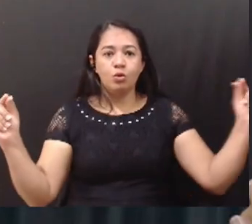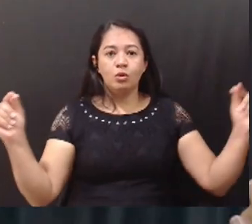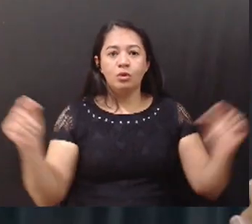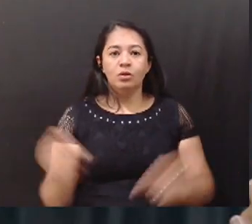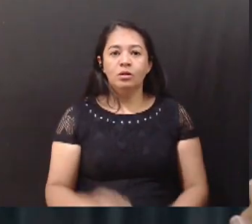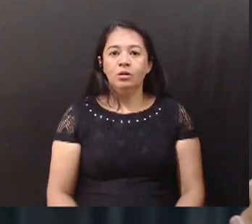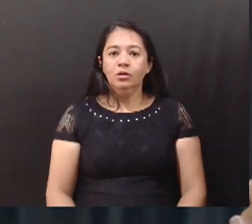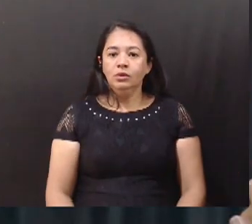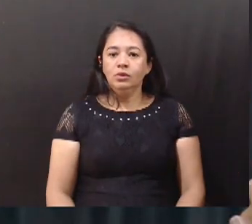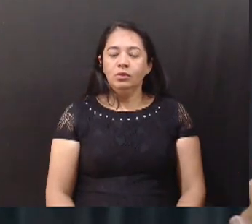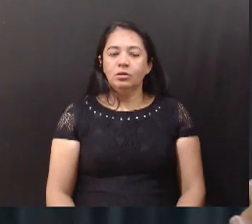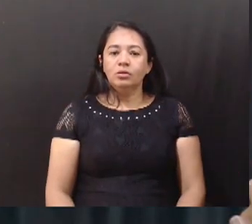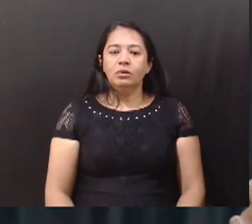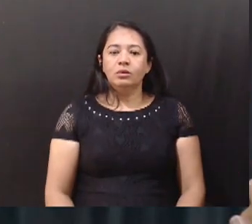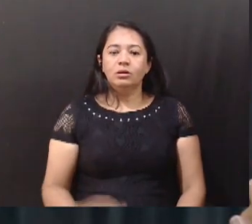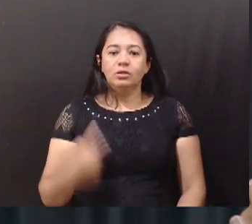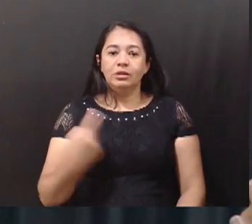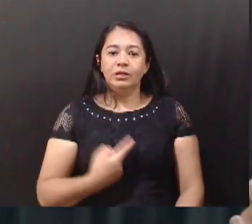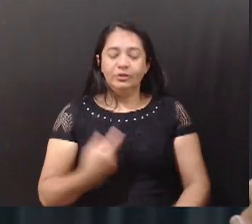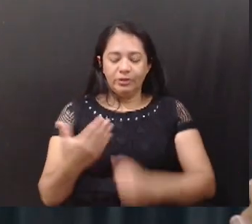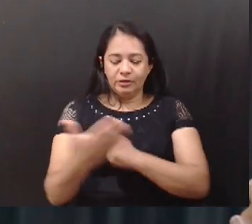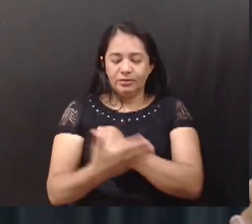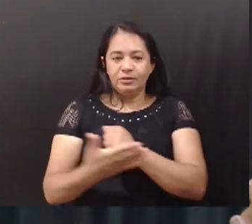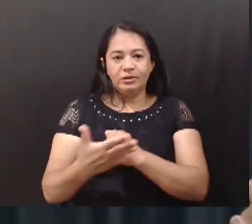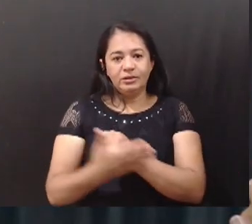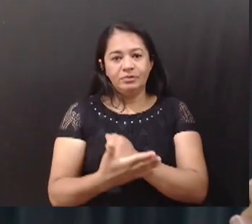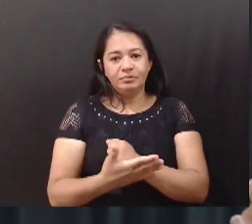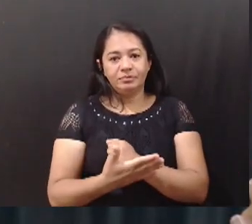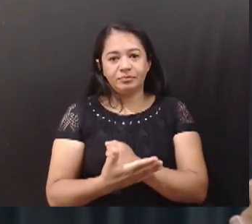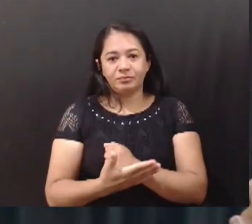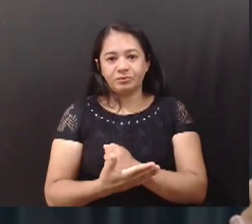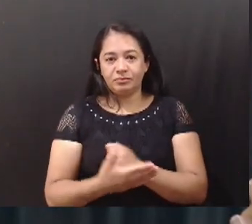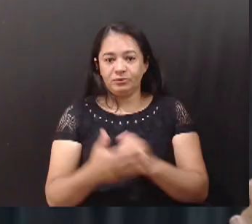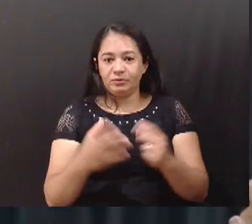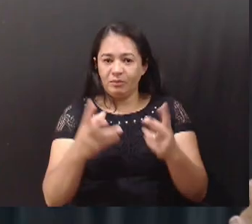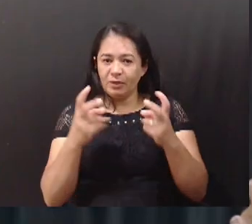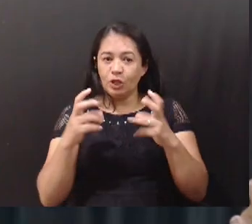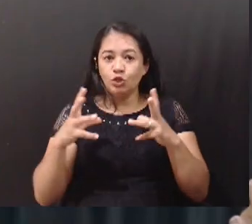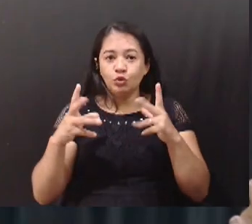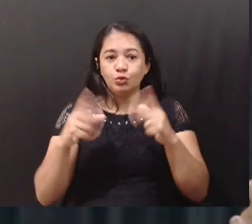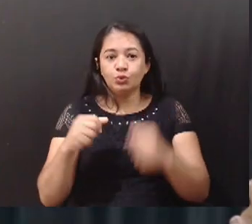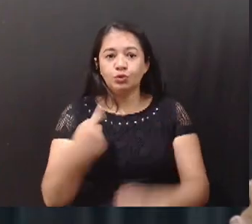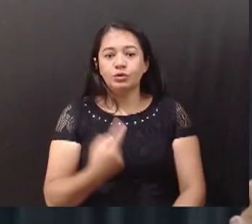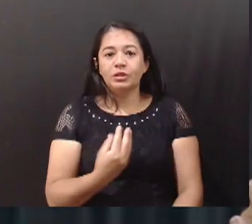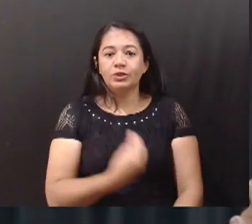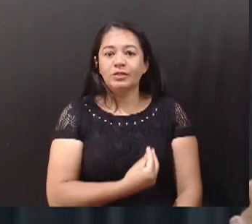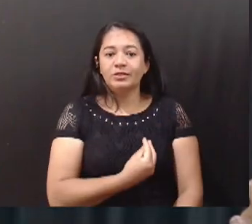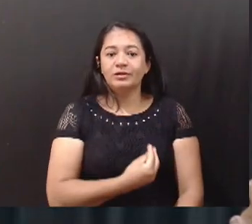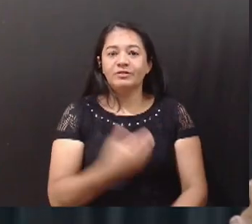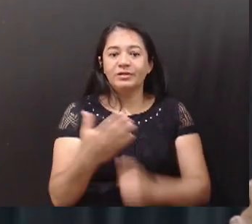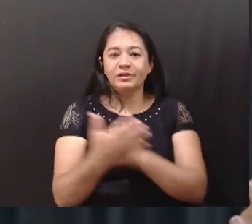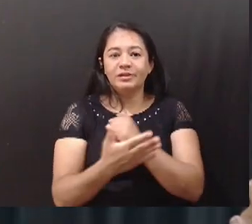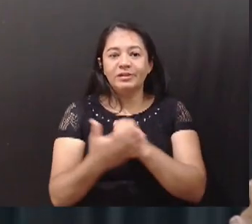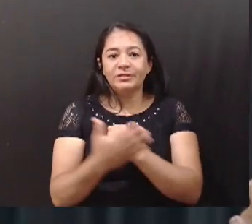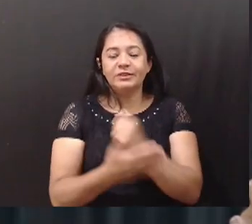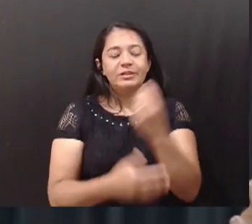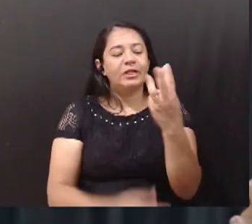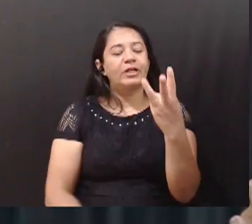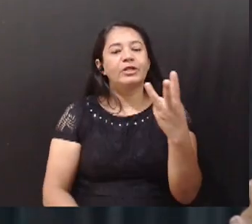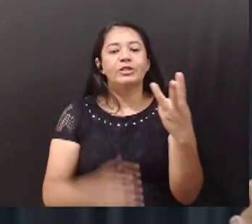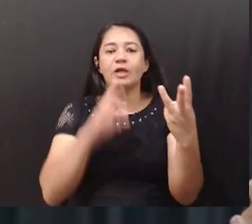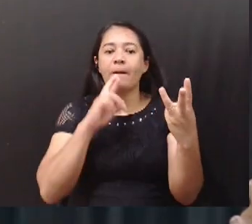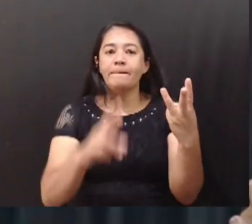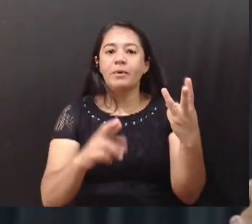nossas respostas básicas. Não sei se você percebeu, mas tudo na nossa vida está baseado em 3 respostinhas básicas.